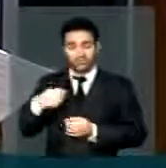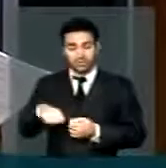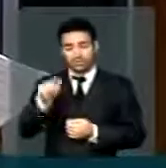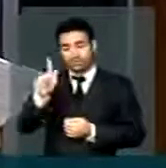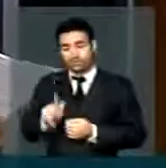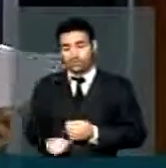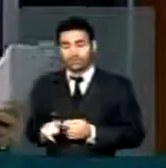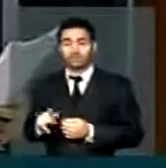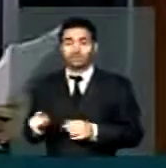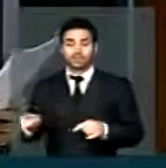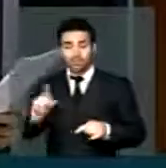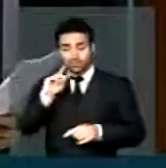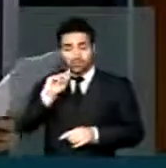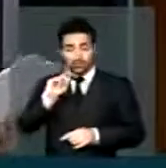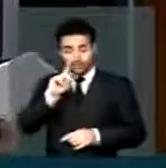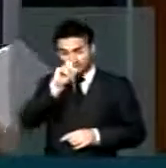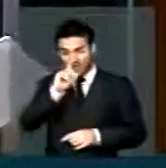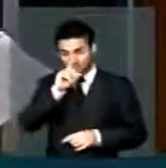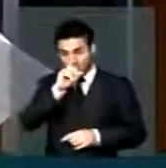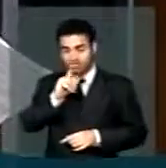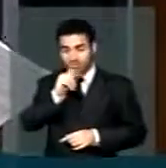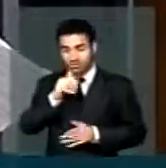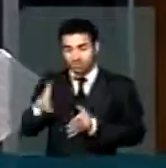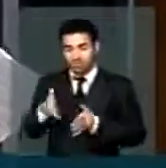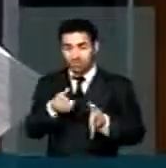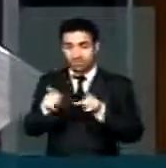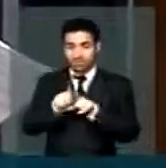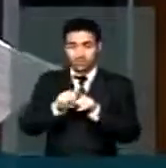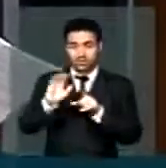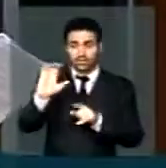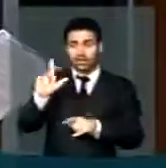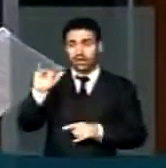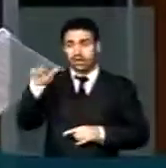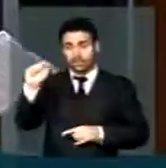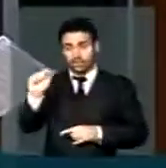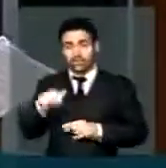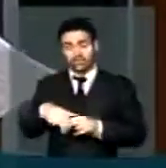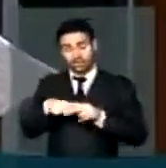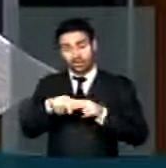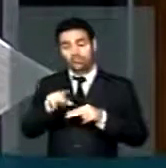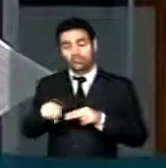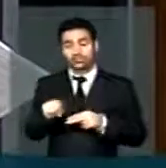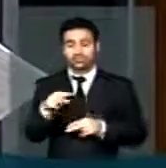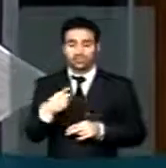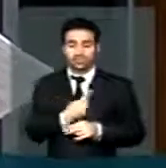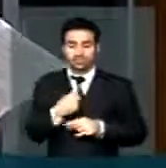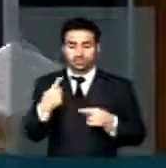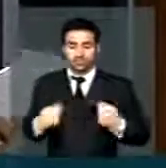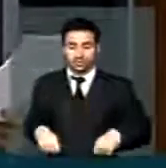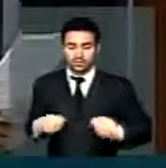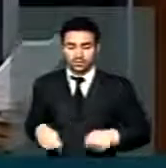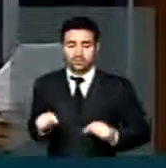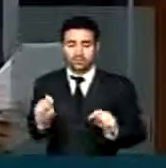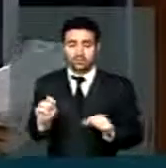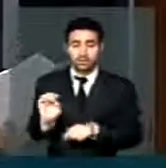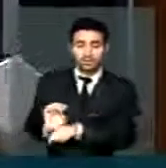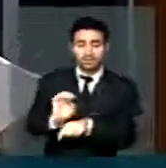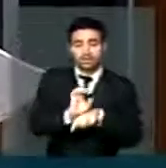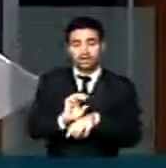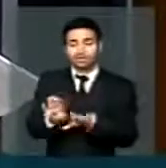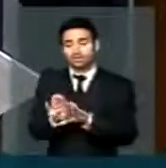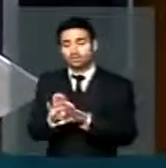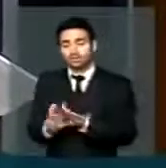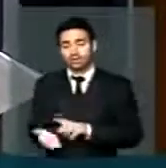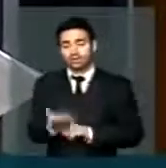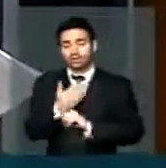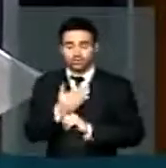dos riscos hídricos e os riscos climáticos. E isso que a gente precisa fazer com que os estados também cooperem